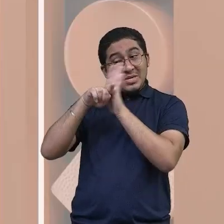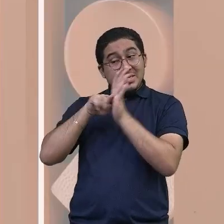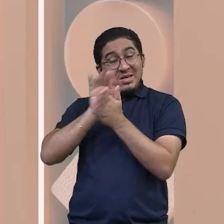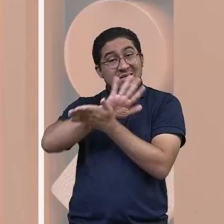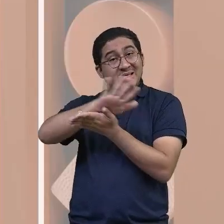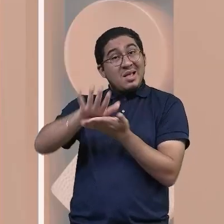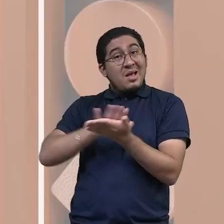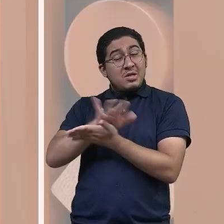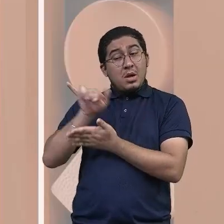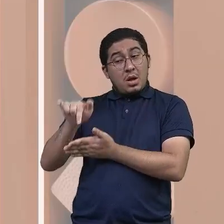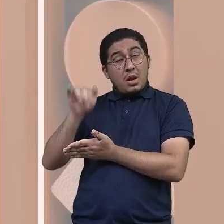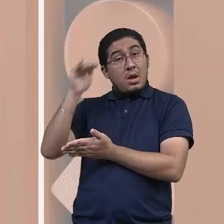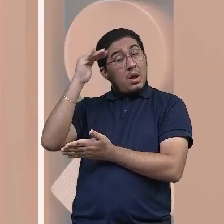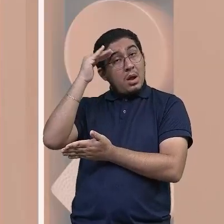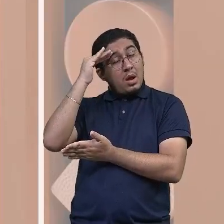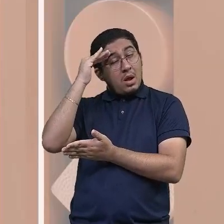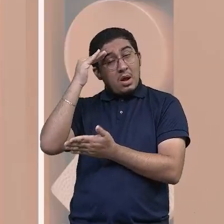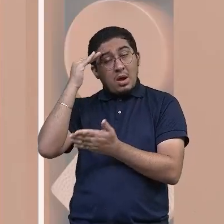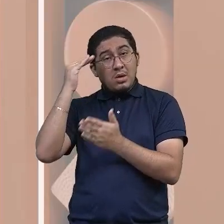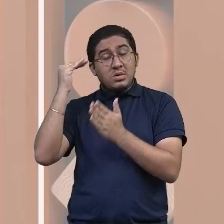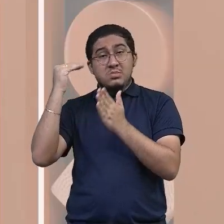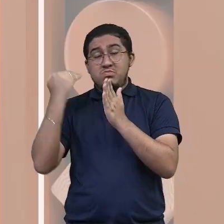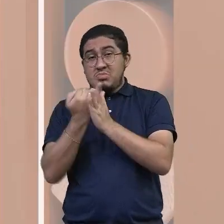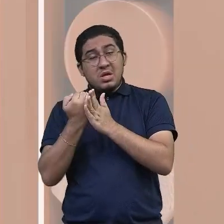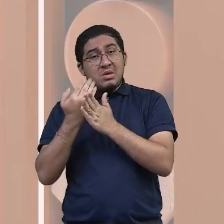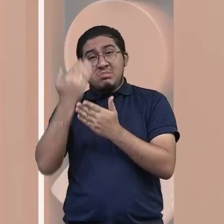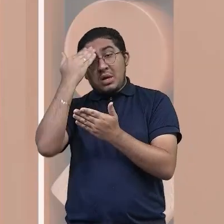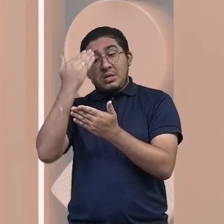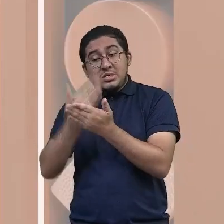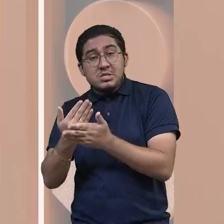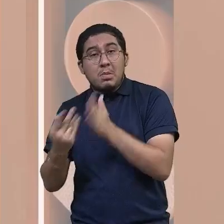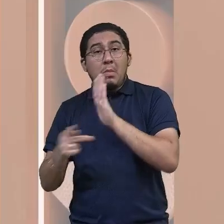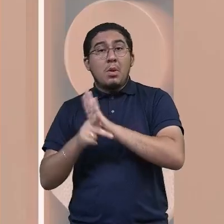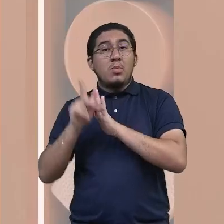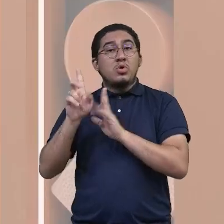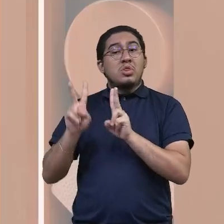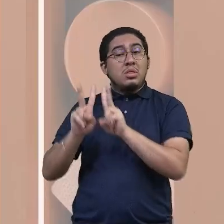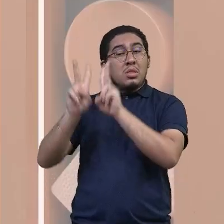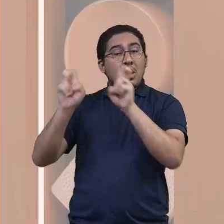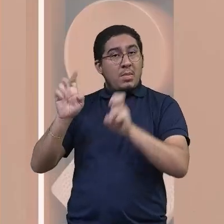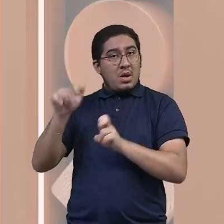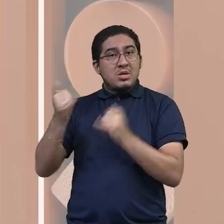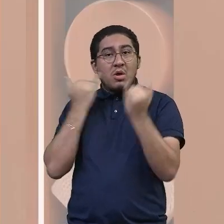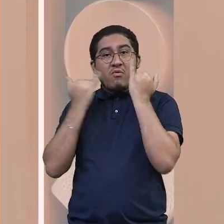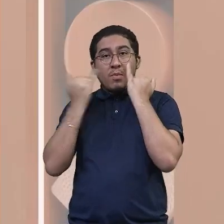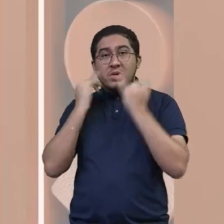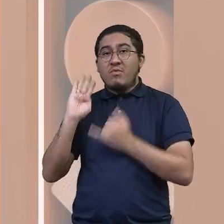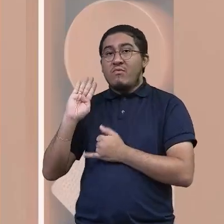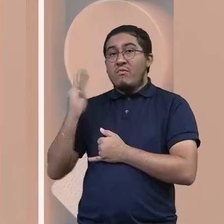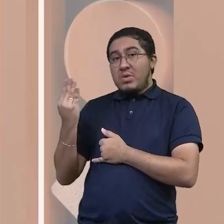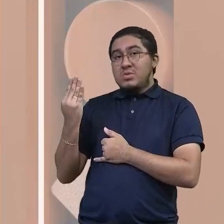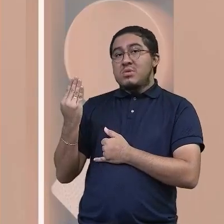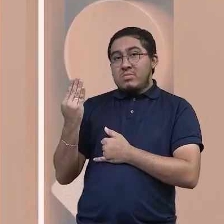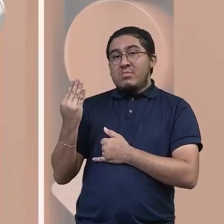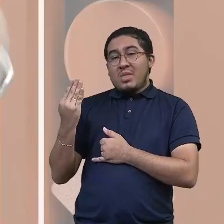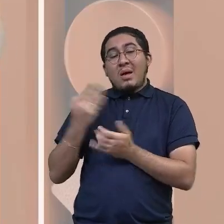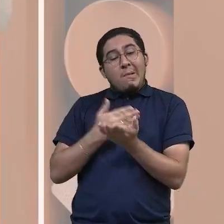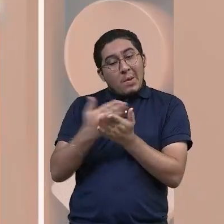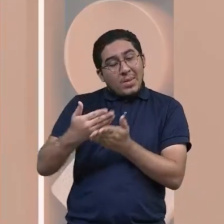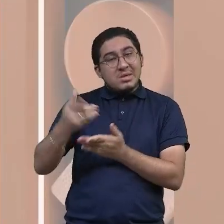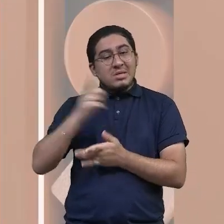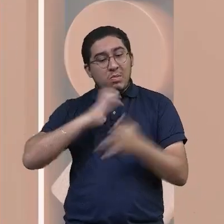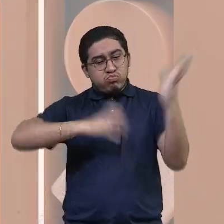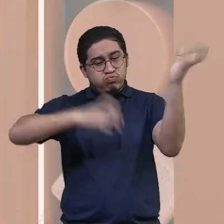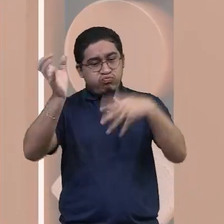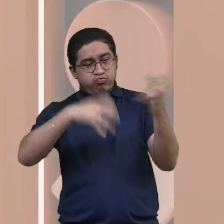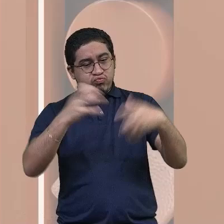é levada de modo errôneo a acreditar nessas notícias falsas e arranja briga com todo mundo